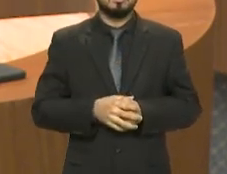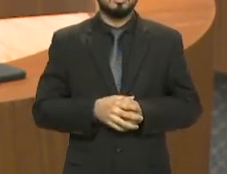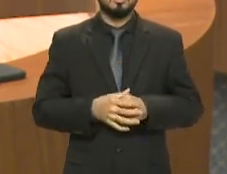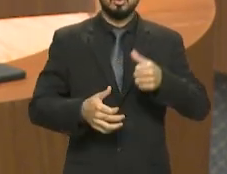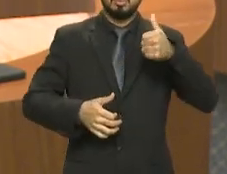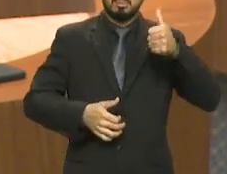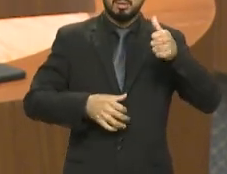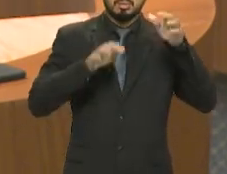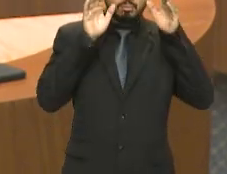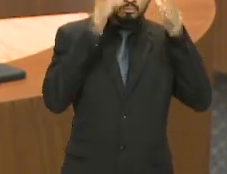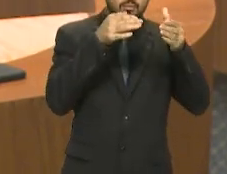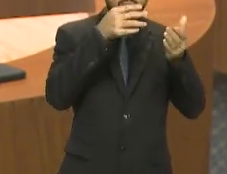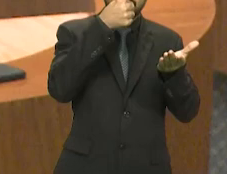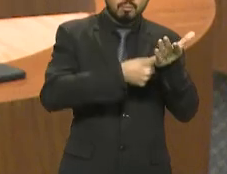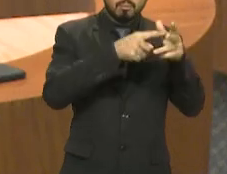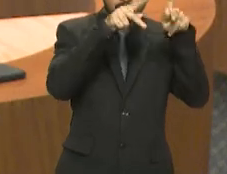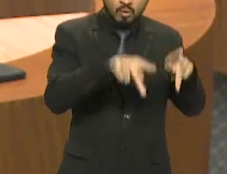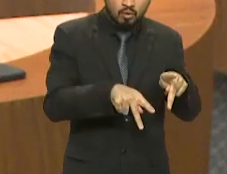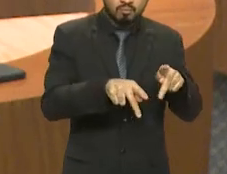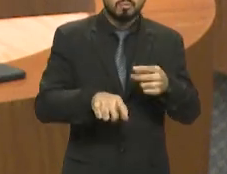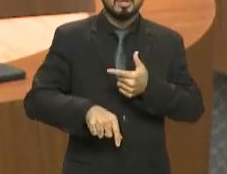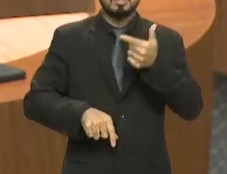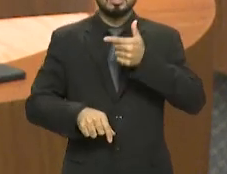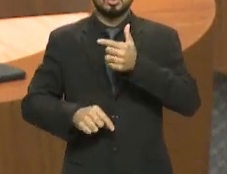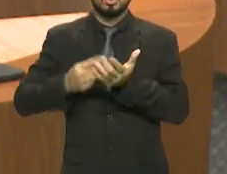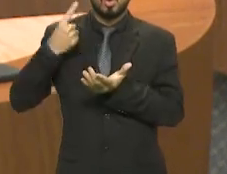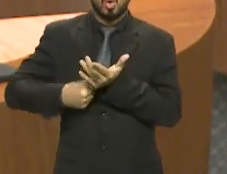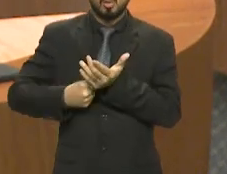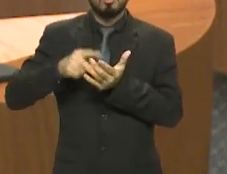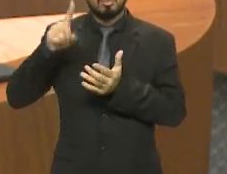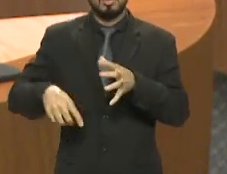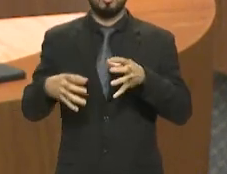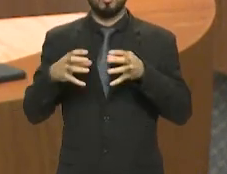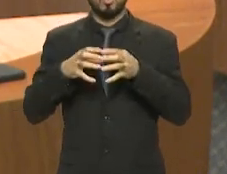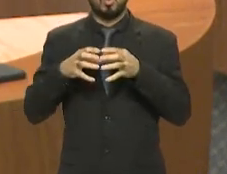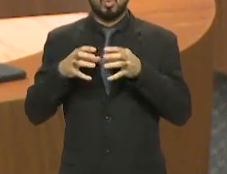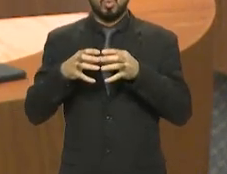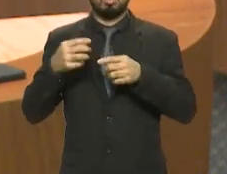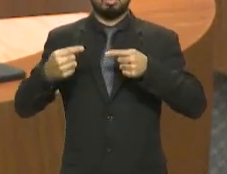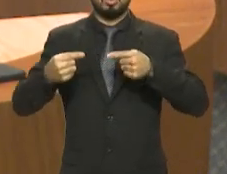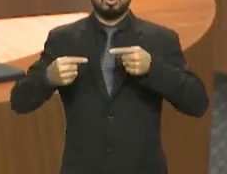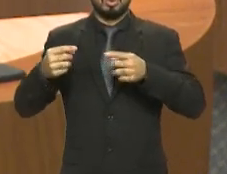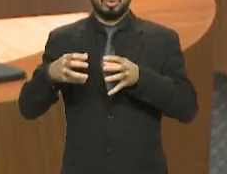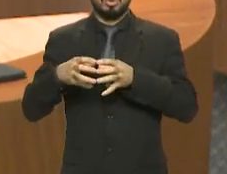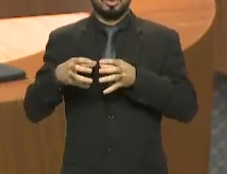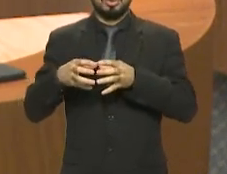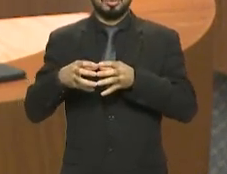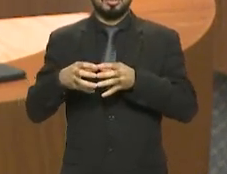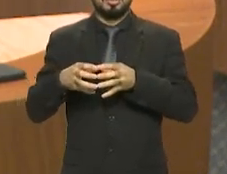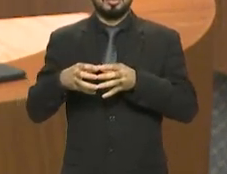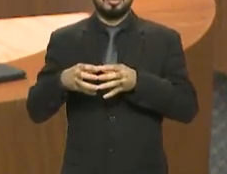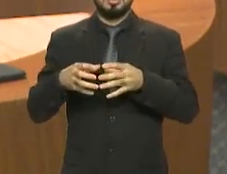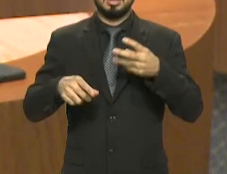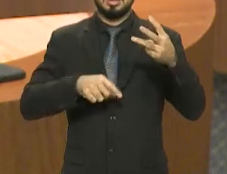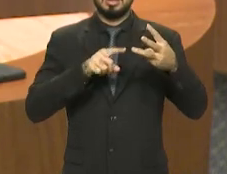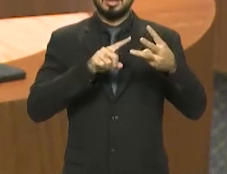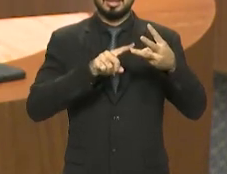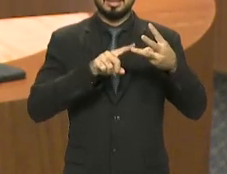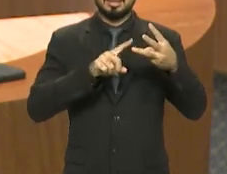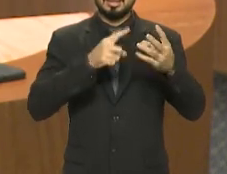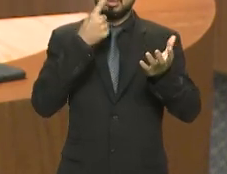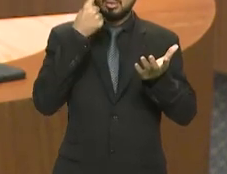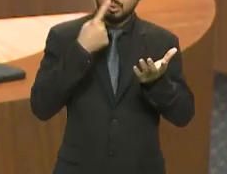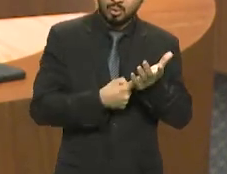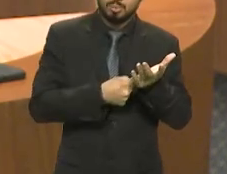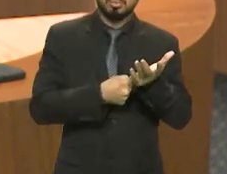você pertence. E Vossa Excelência teve e tem esse compromisso com o grupo político que Vossa Excelência pertence. E o terceiro e último compromisso do